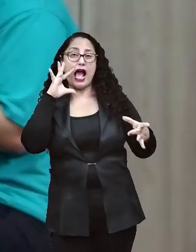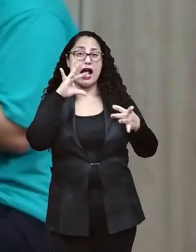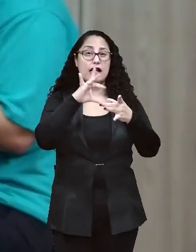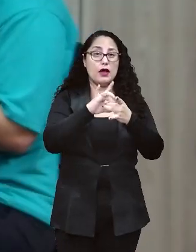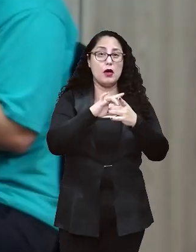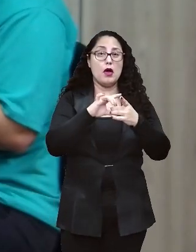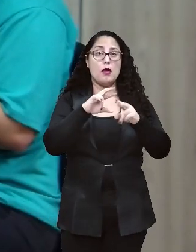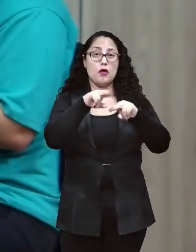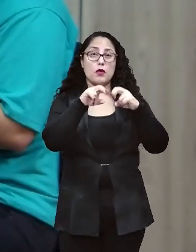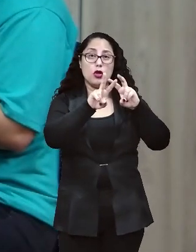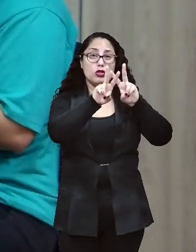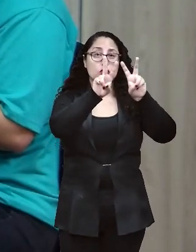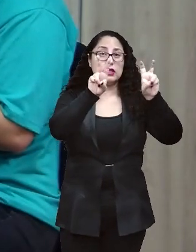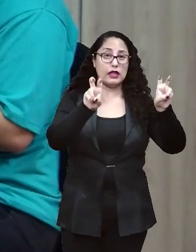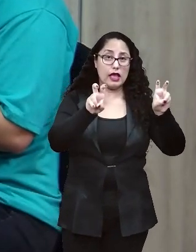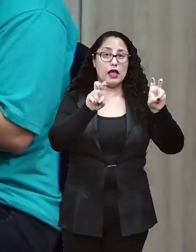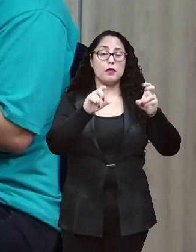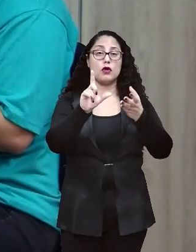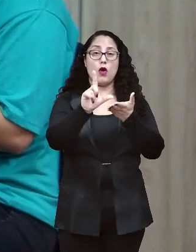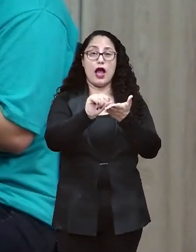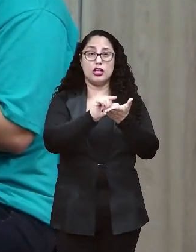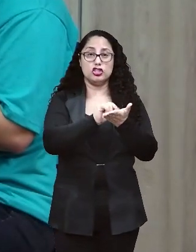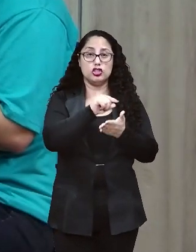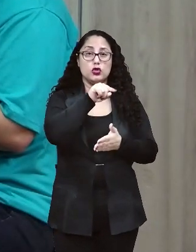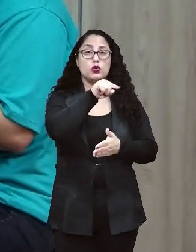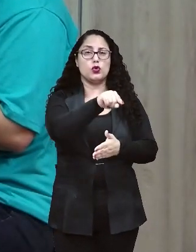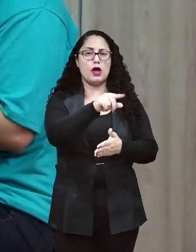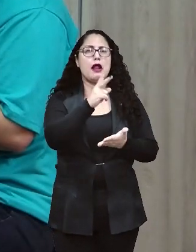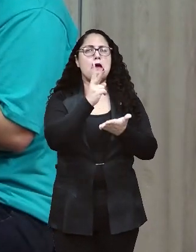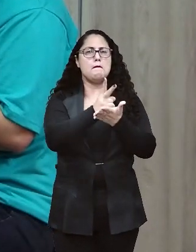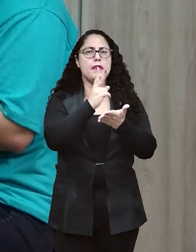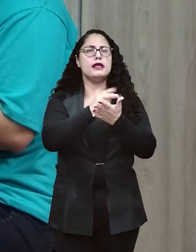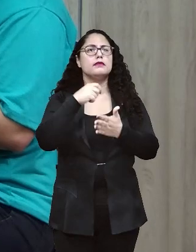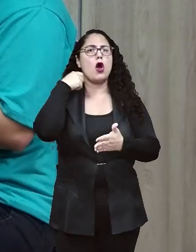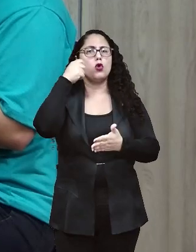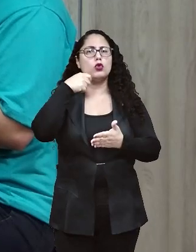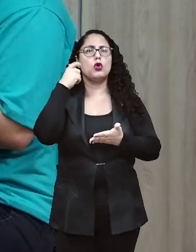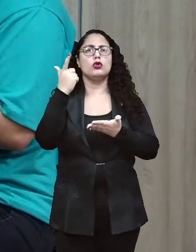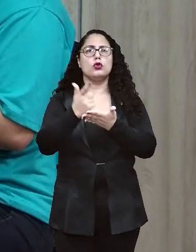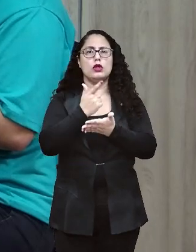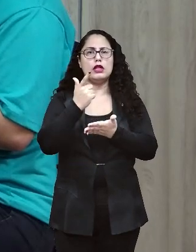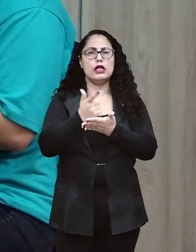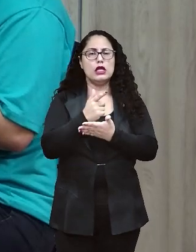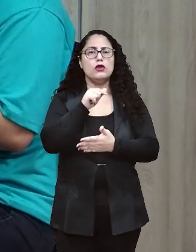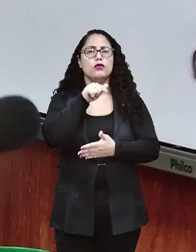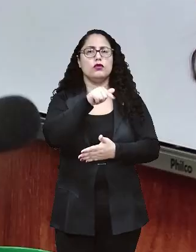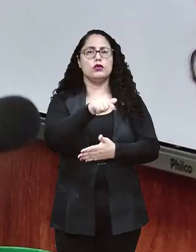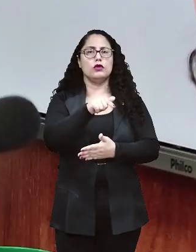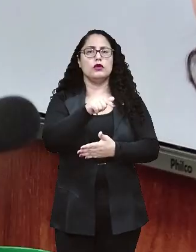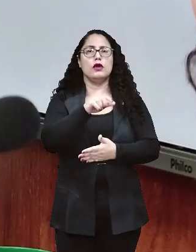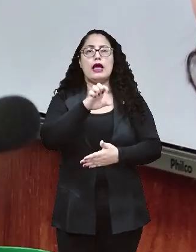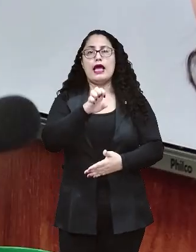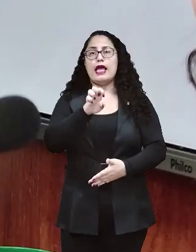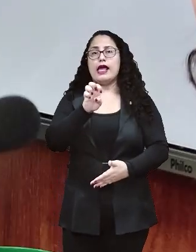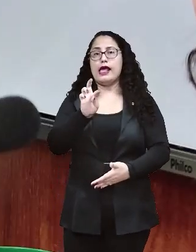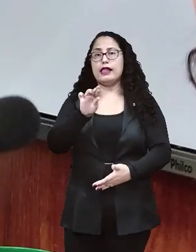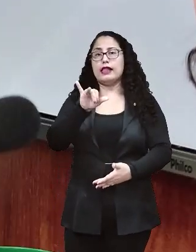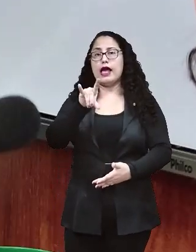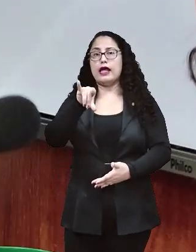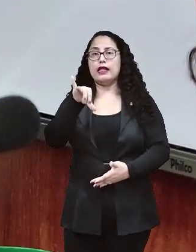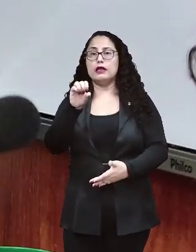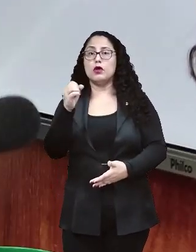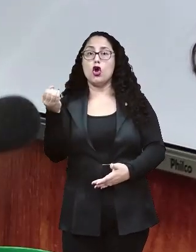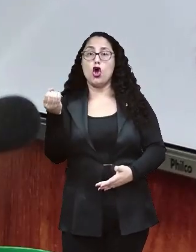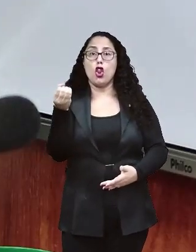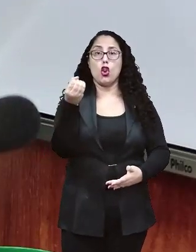por conta do tema, que o artigo era a mesma autora do livro, né, que esse livro dela é o etarismo, né, um novo nome